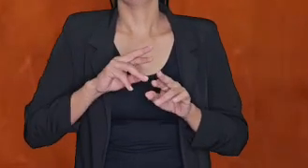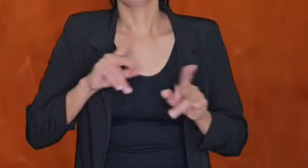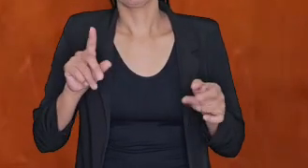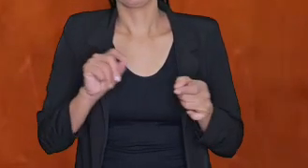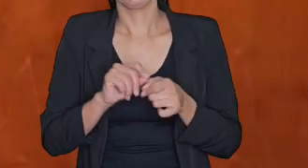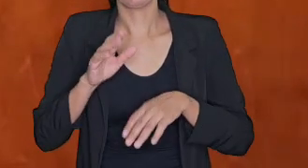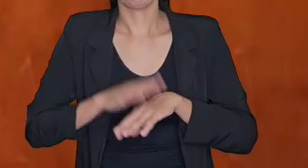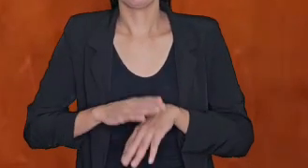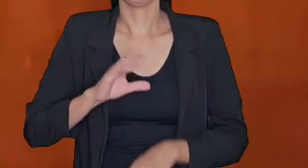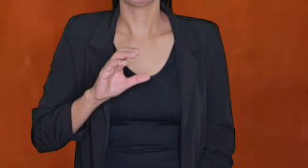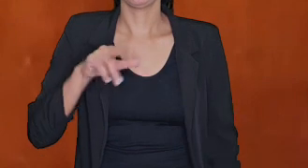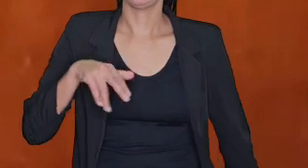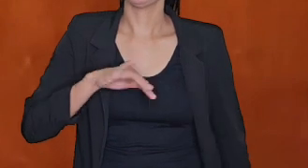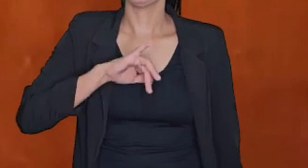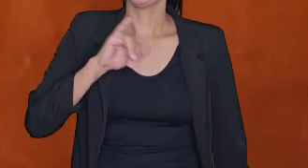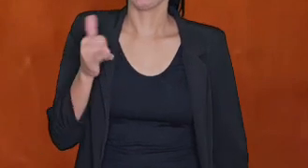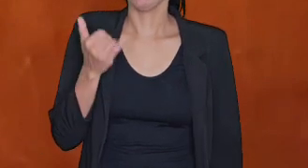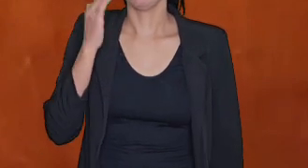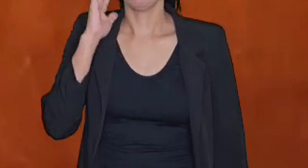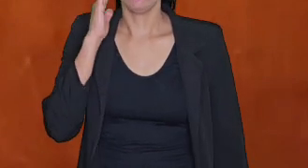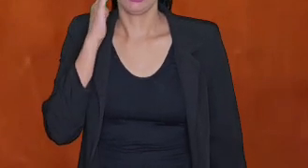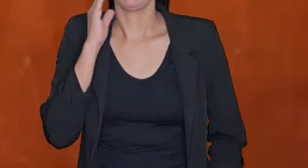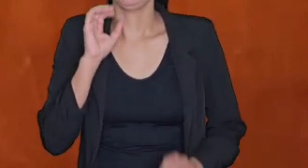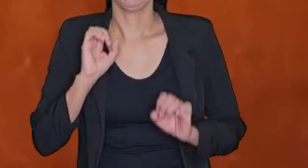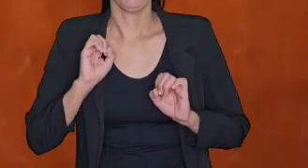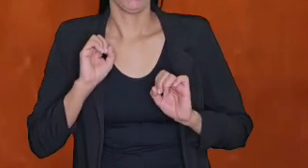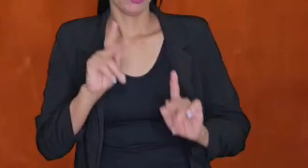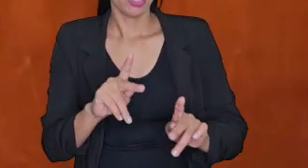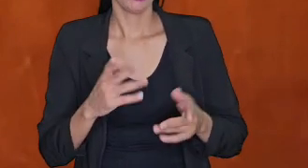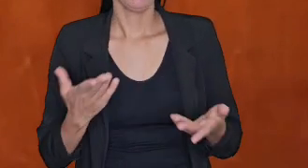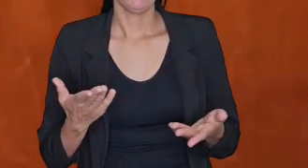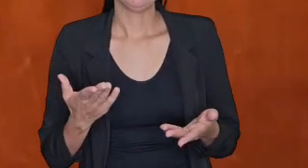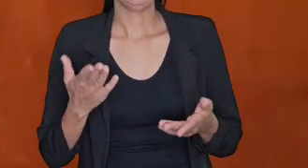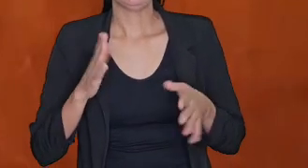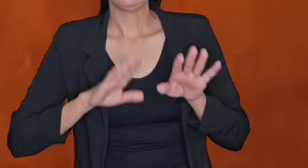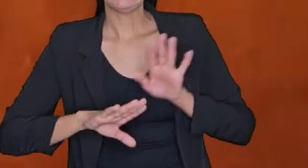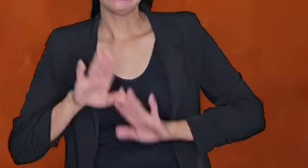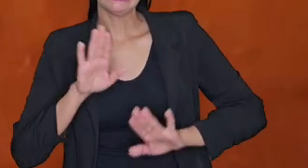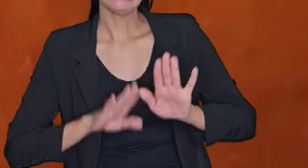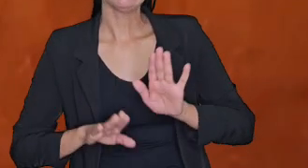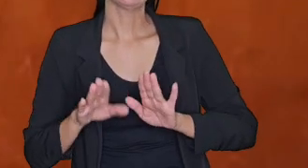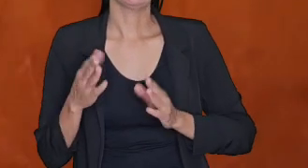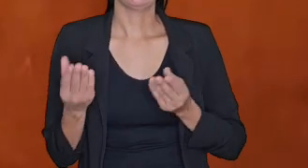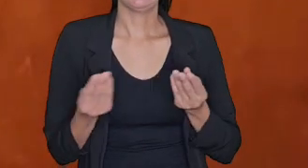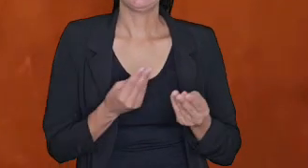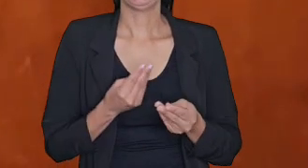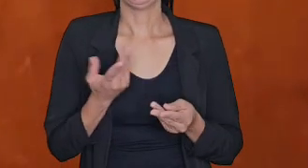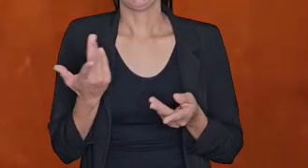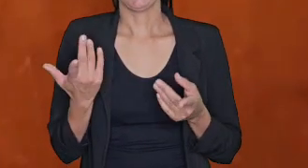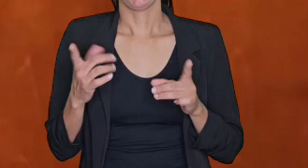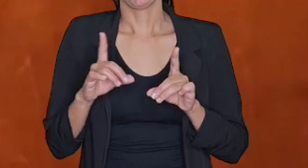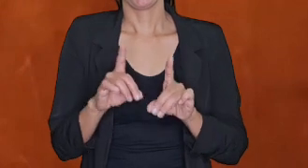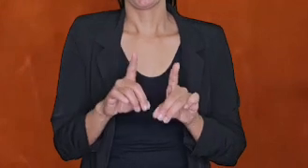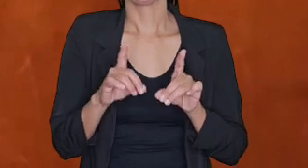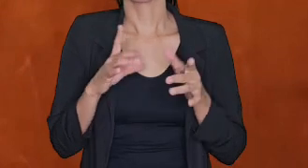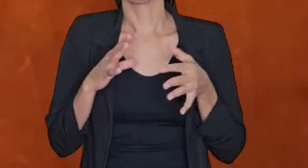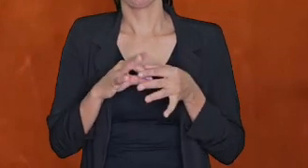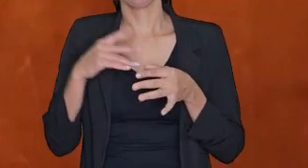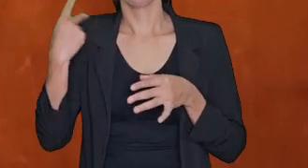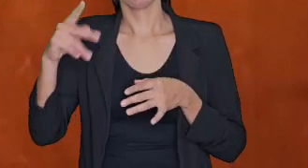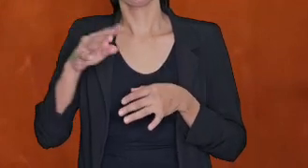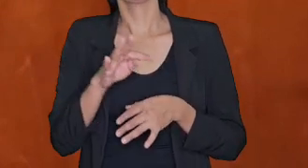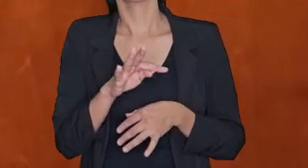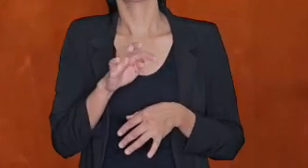essa discriminação, né? Discriminação feita pelo CNJ. Compreendo, né, totalmente esse receio de